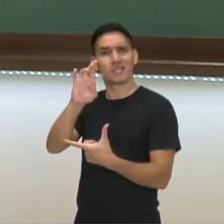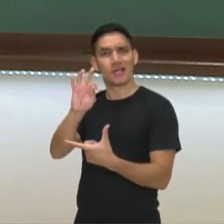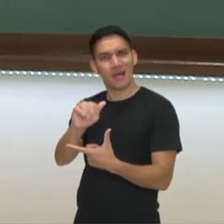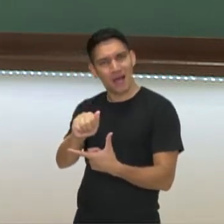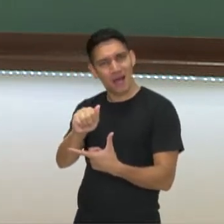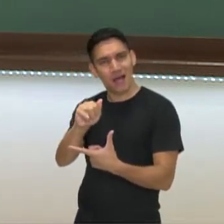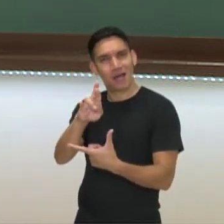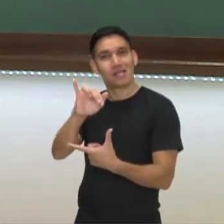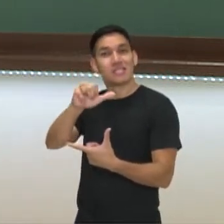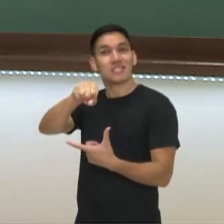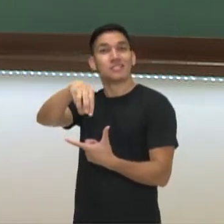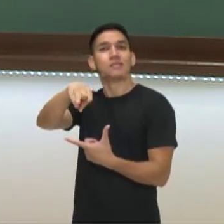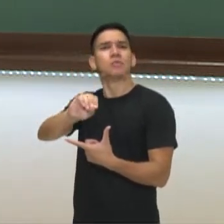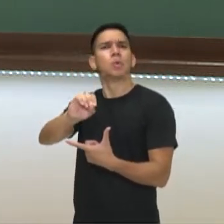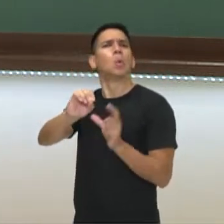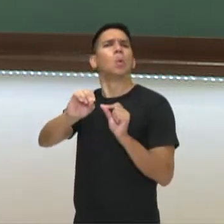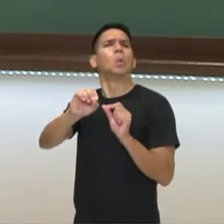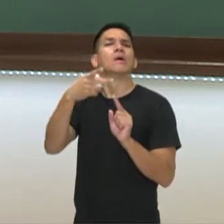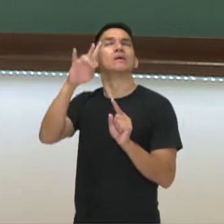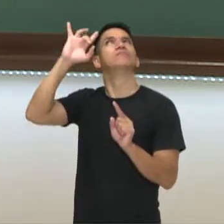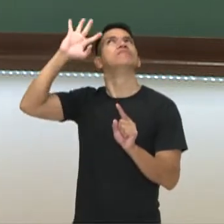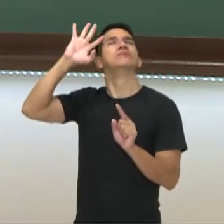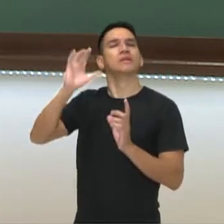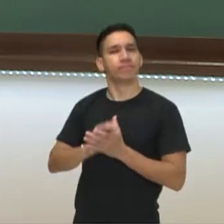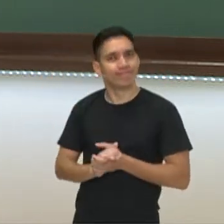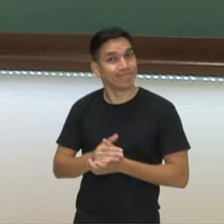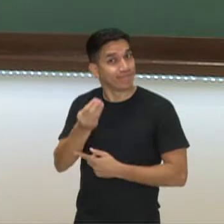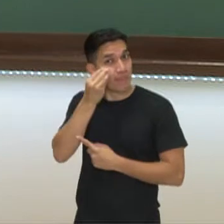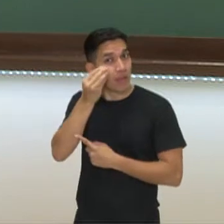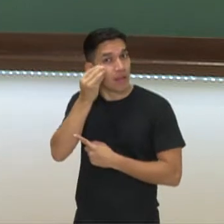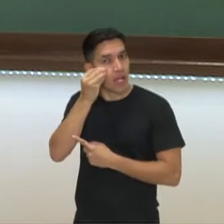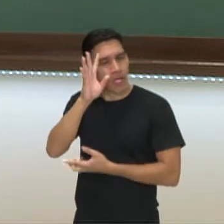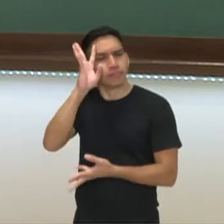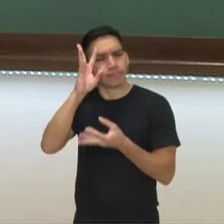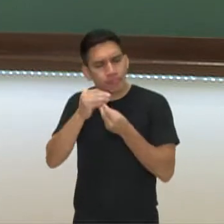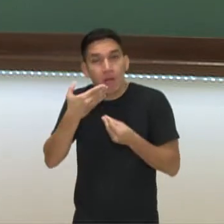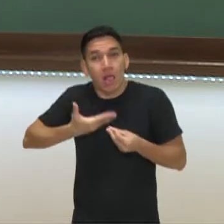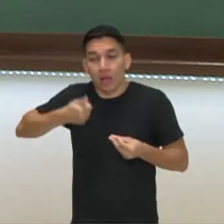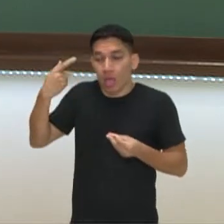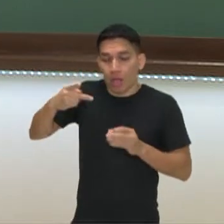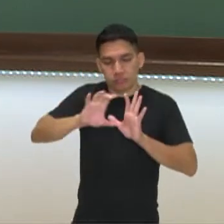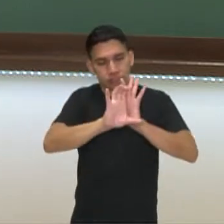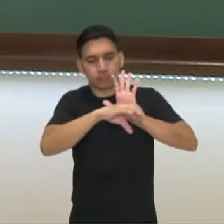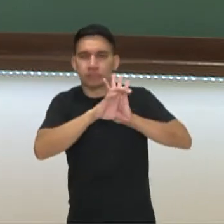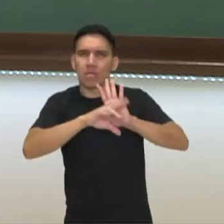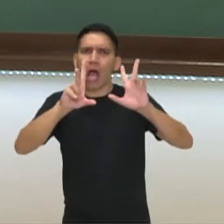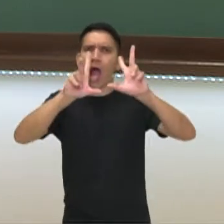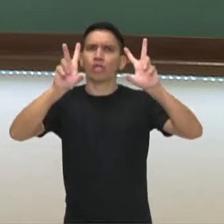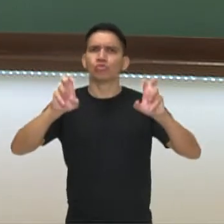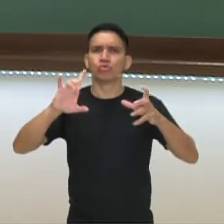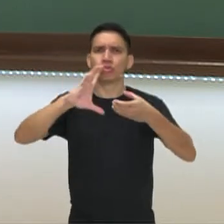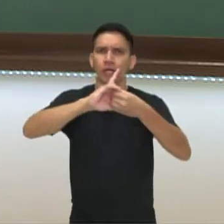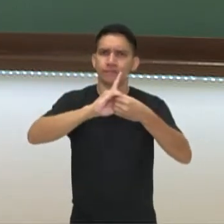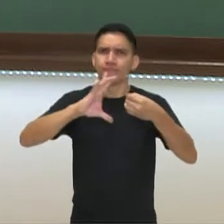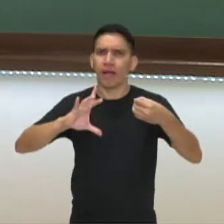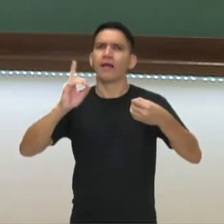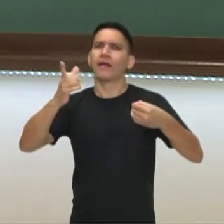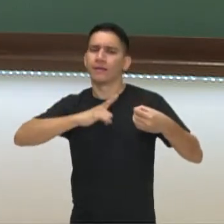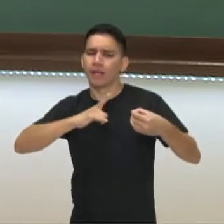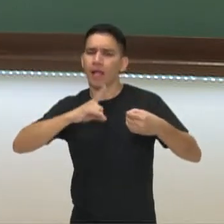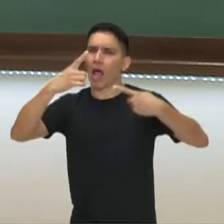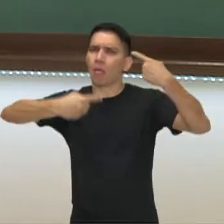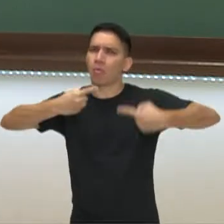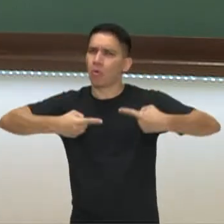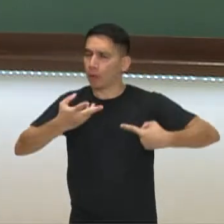tentar compreender melhor esse conceito tão importante quando falamos aí em democracia, em política. Vamos